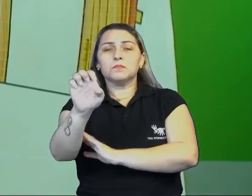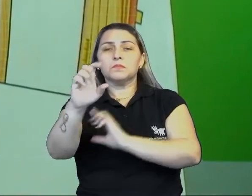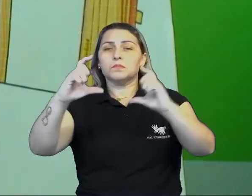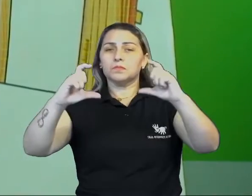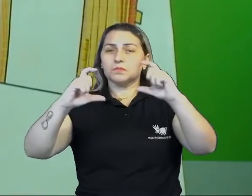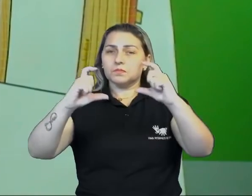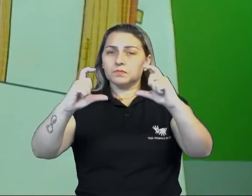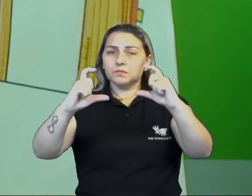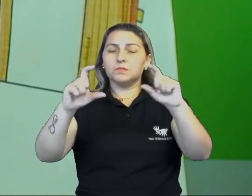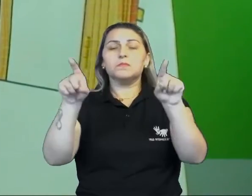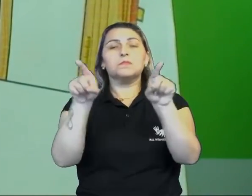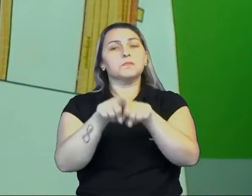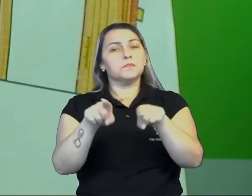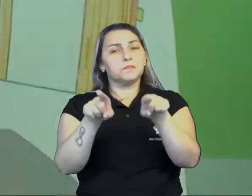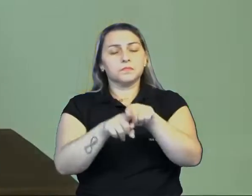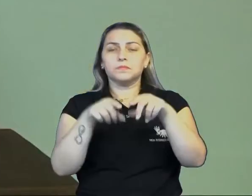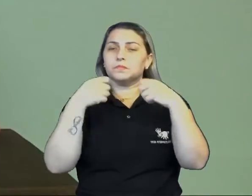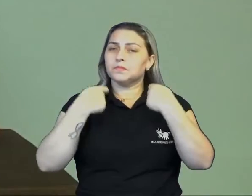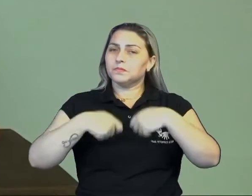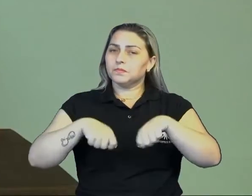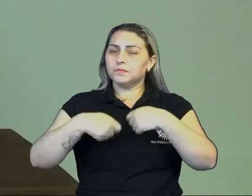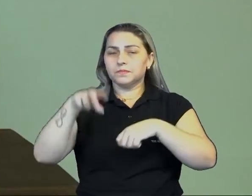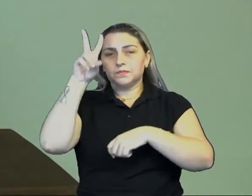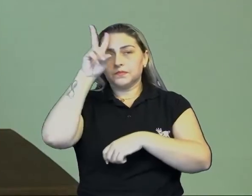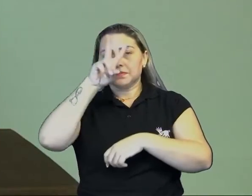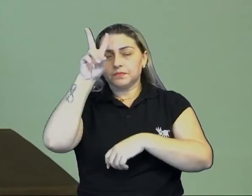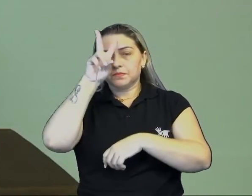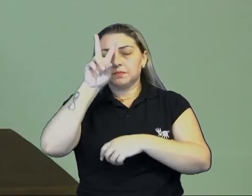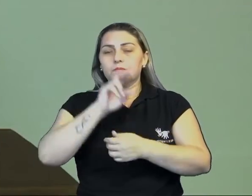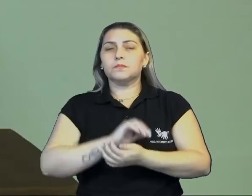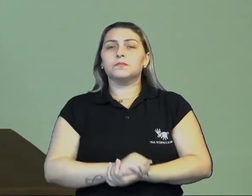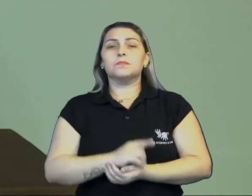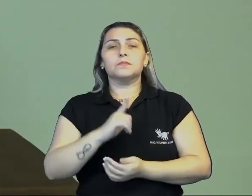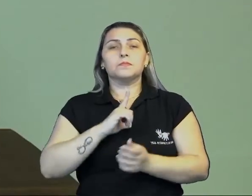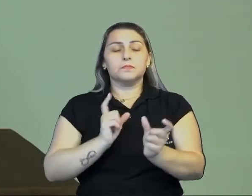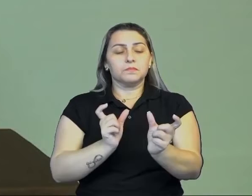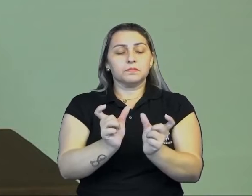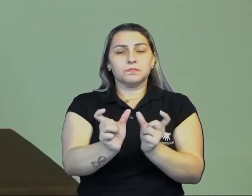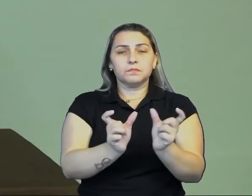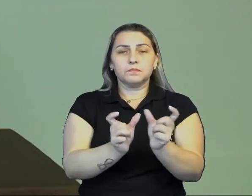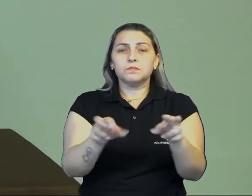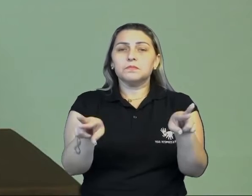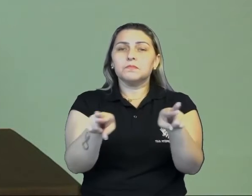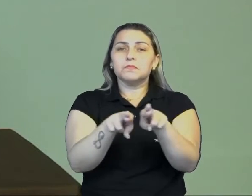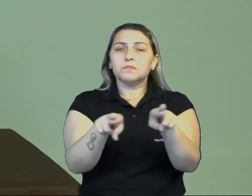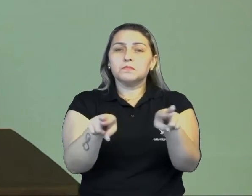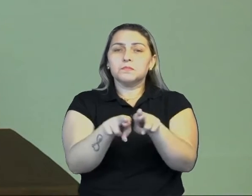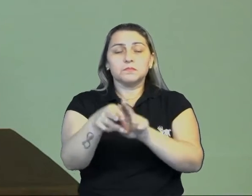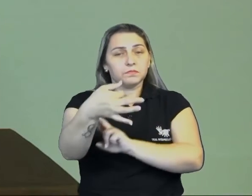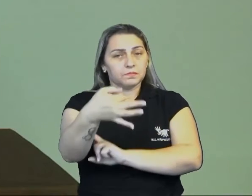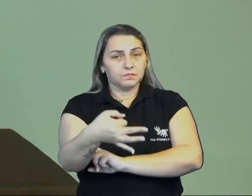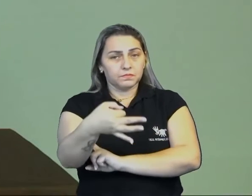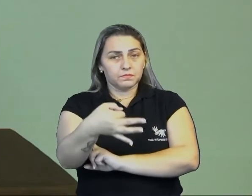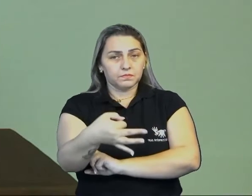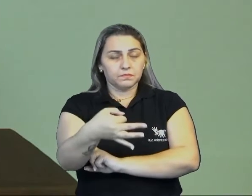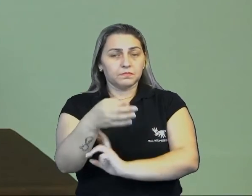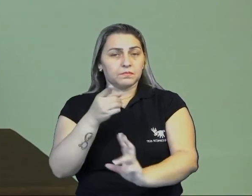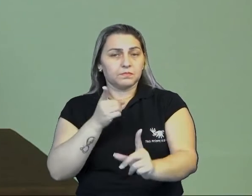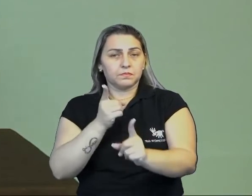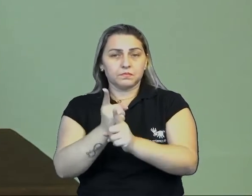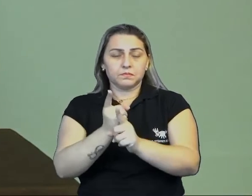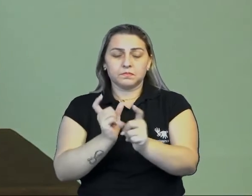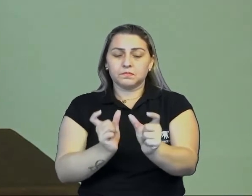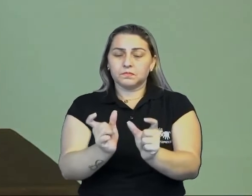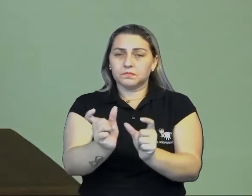E também, outra coisa que nós precisamos lembrar é que tem palavras que rimam, certo? Vamos